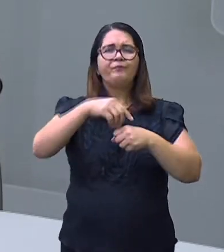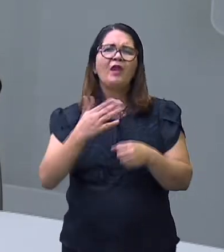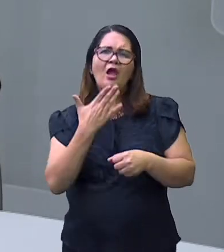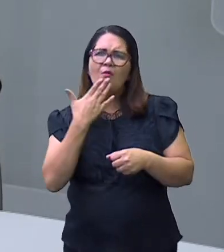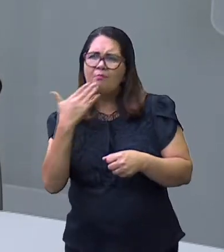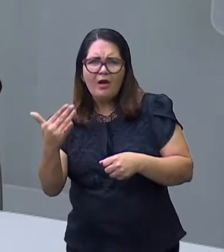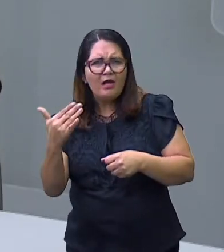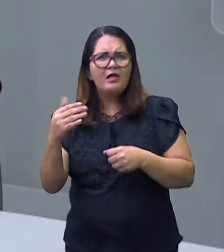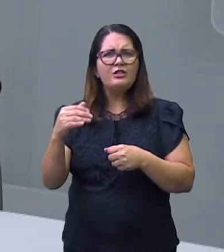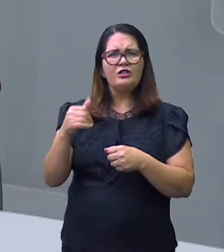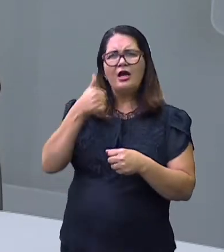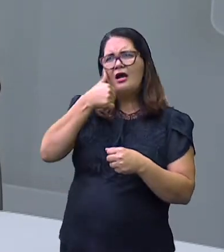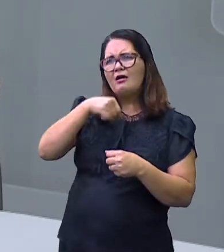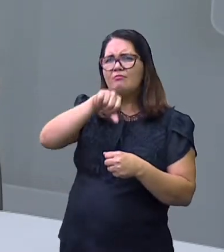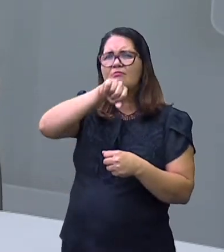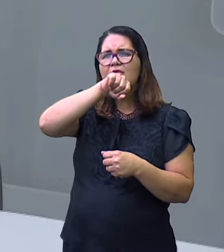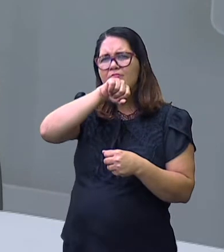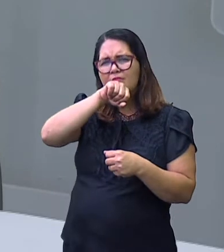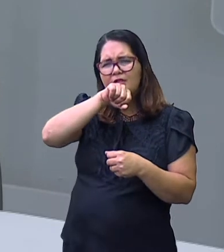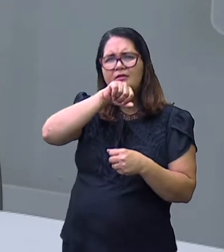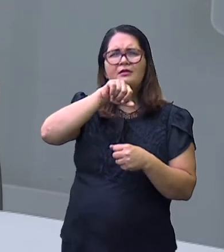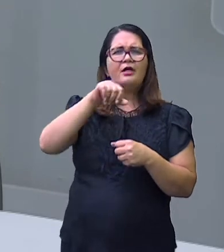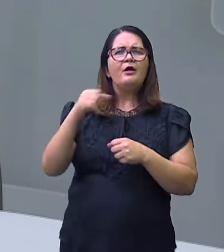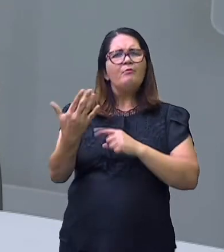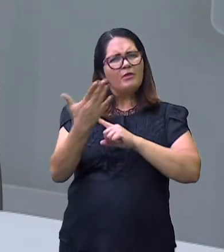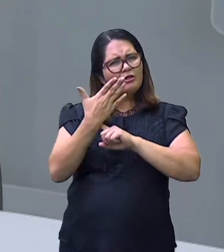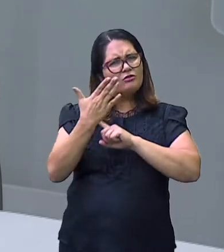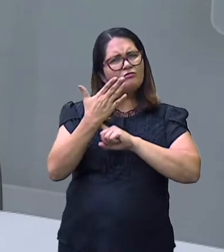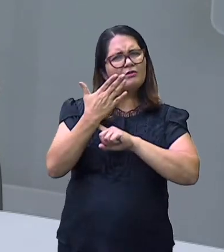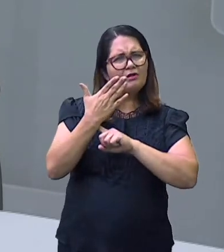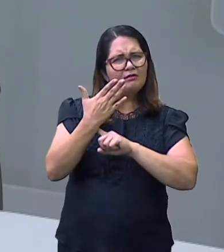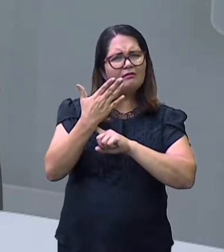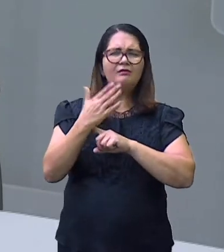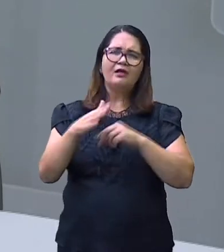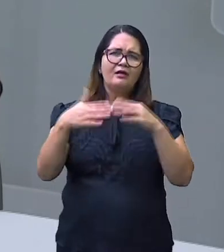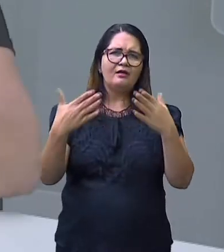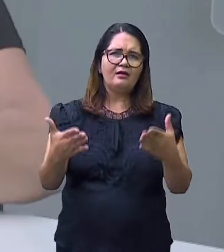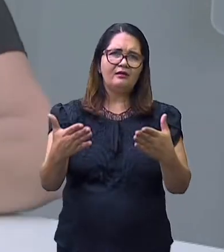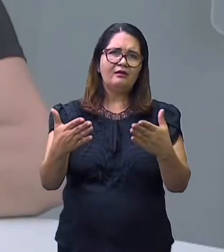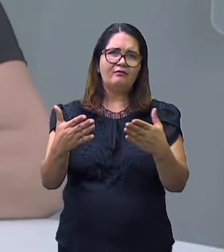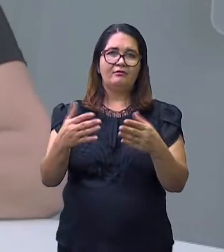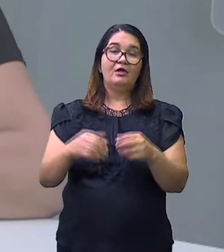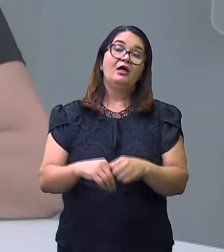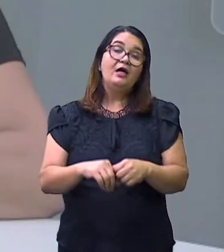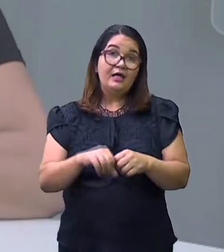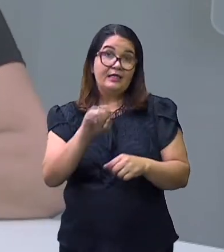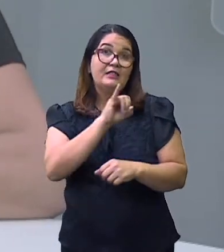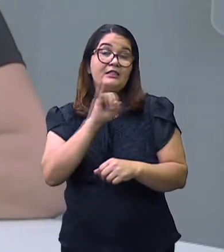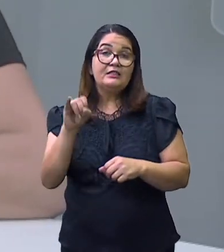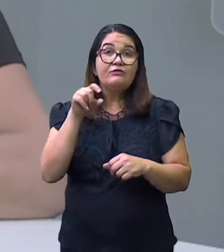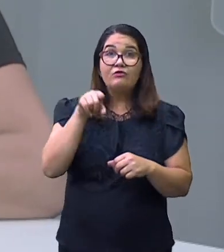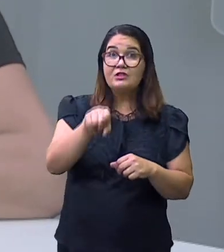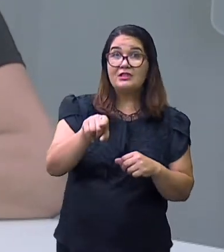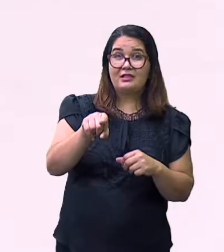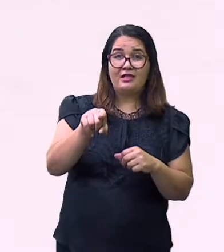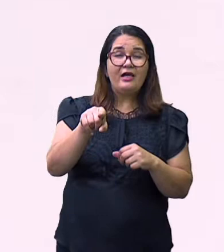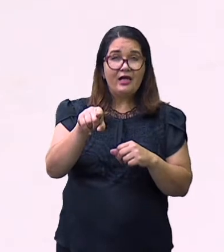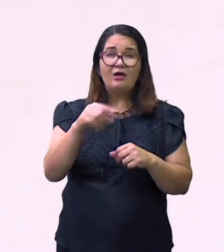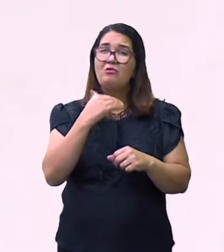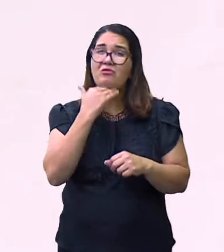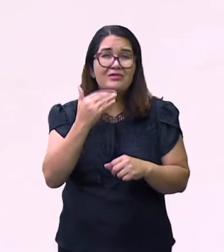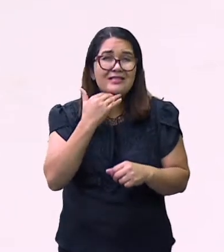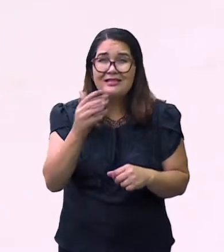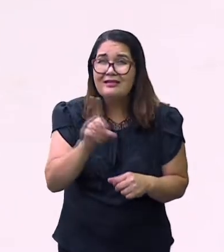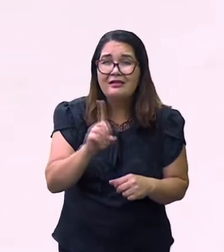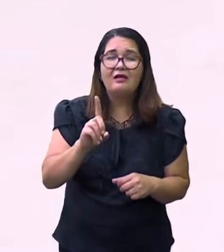Se é alguma coisa que você não pode utilizar, que você não pode manusear, procura a ajuda de um adulto, tá bem? Então, vamos lá.